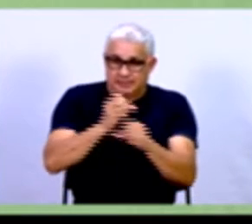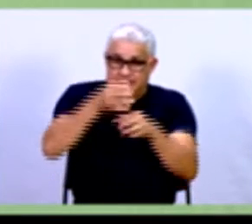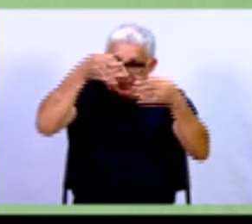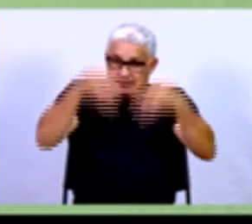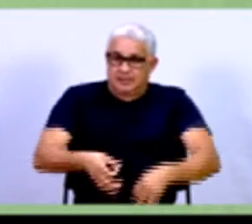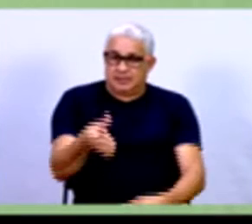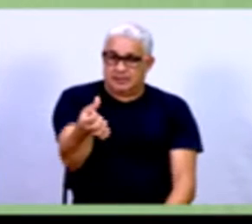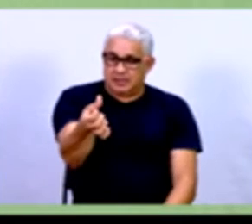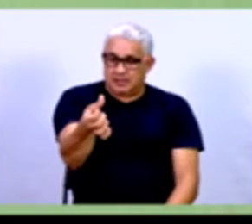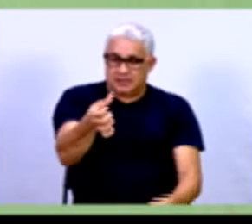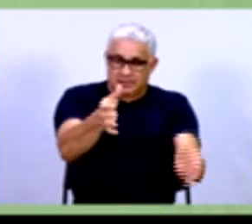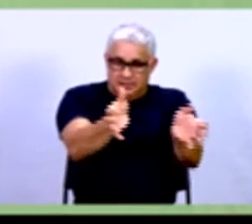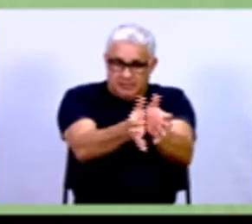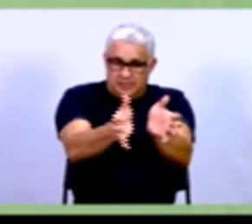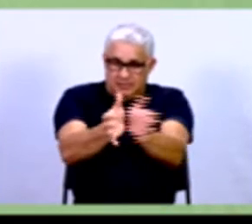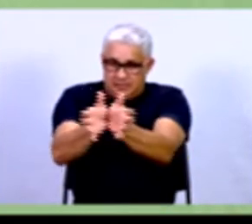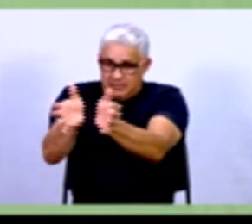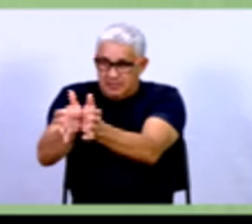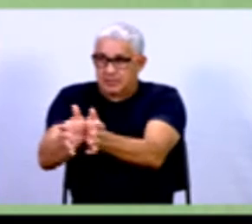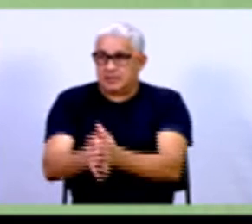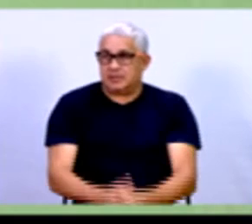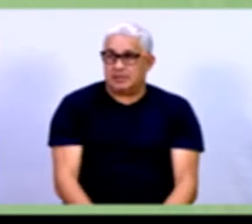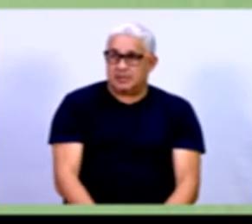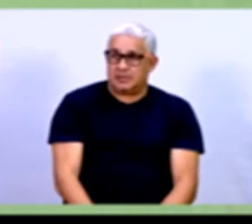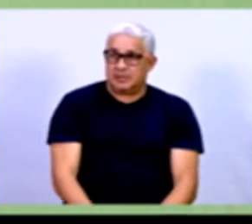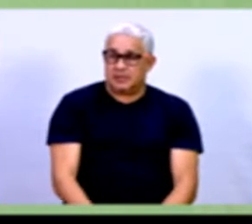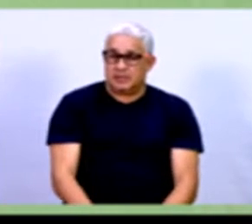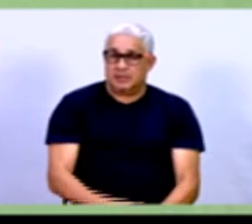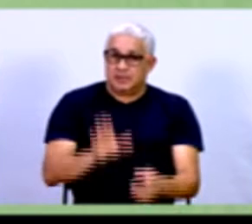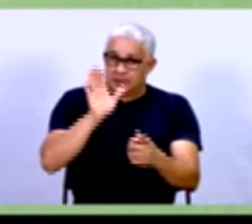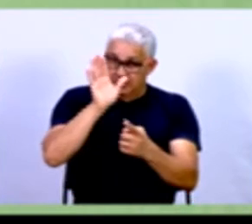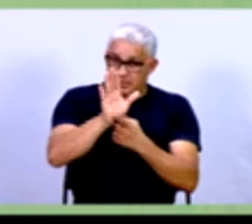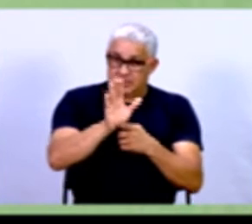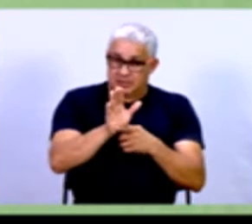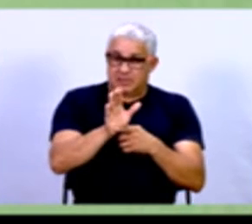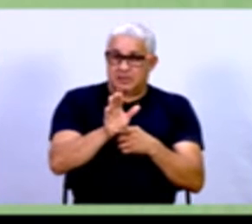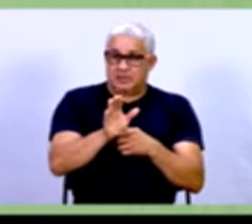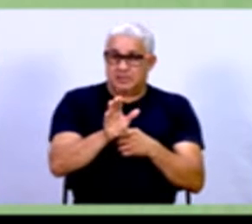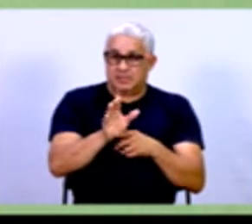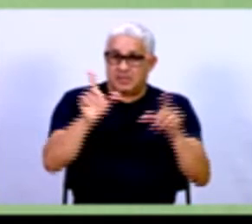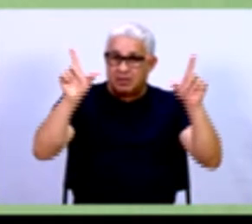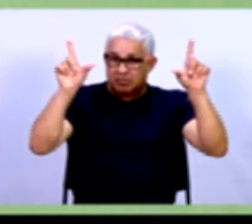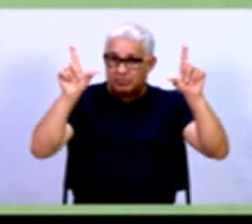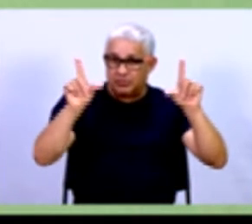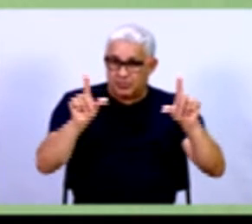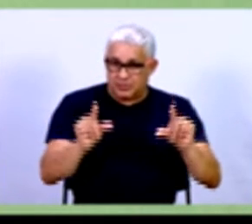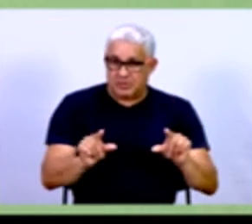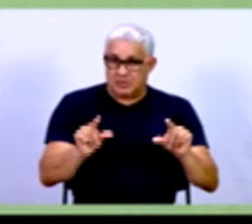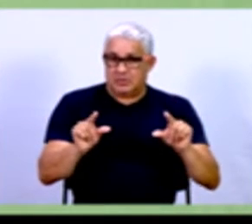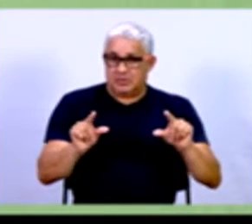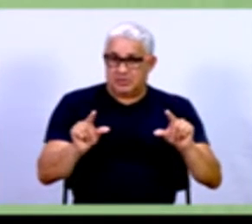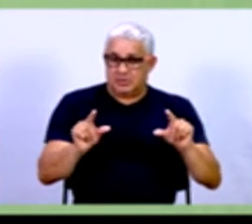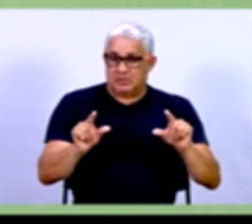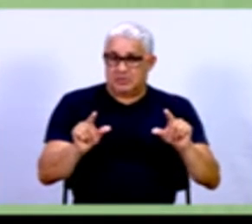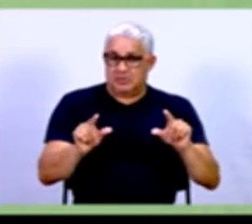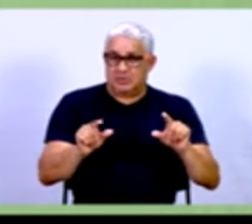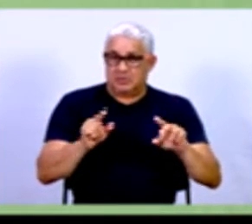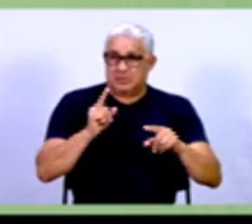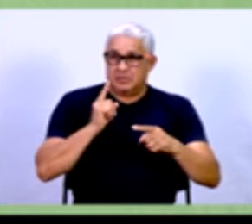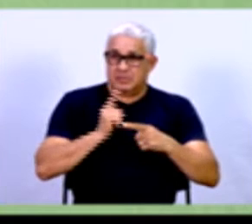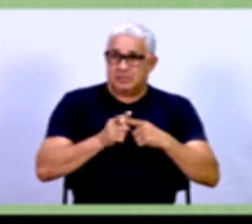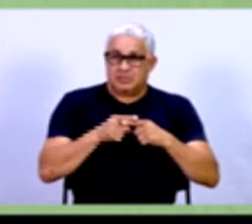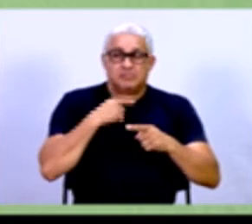teria 6 classes. Aí eu coloquei aqui para vocês verem, pessoal, eu diminui um pouco o nosso quadro, porque senão a gente não ia